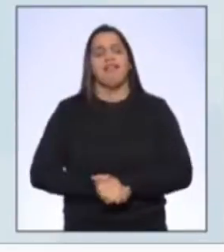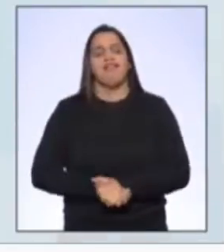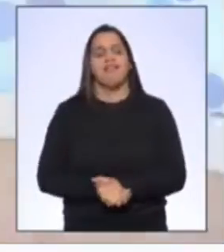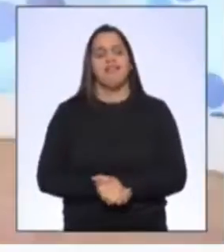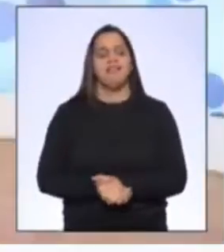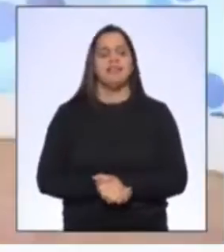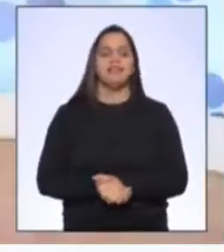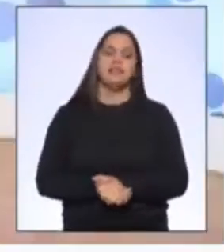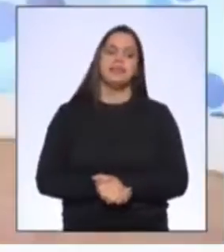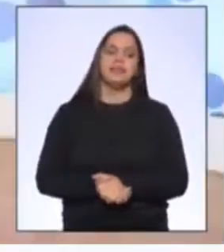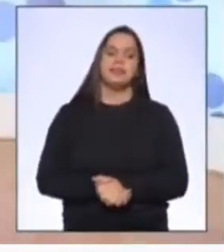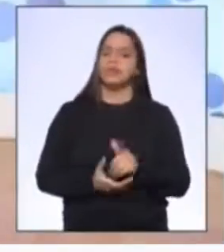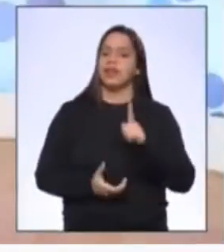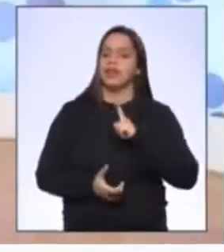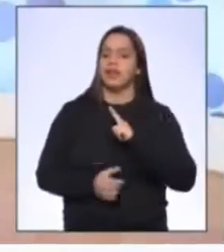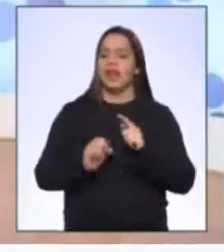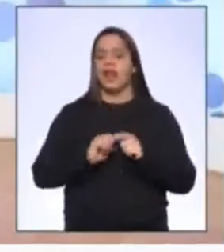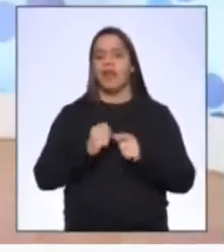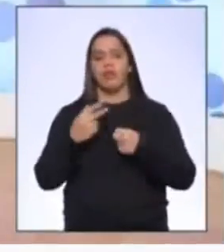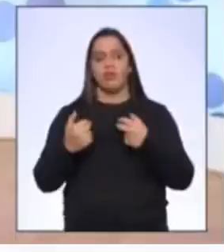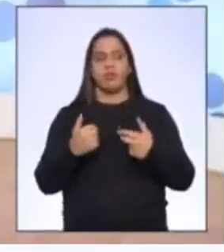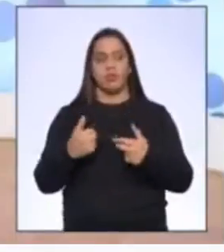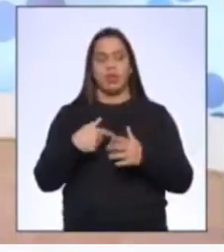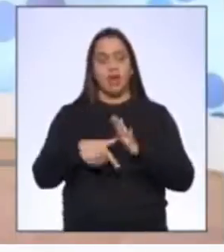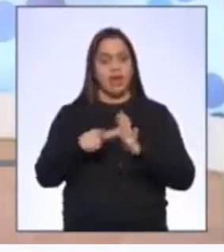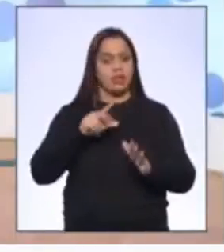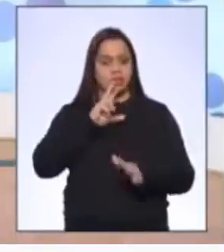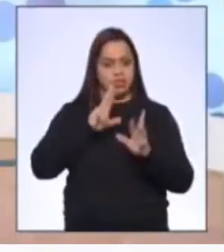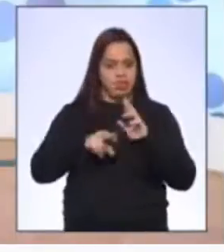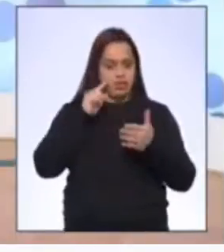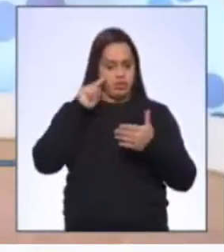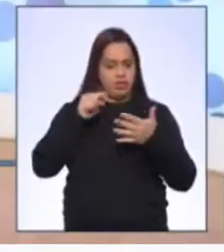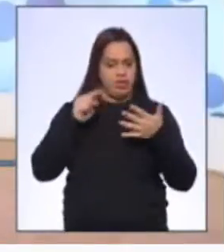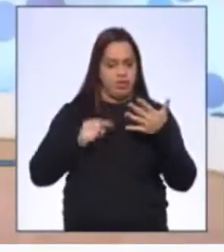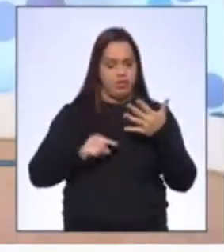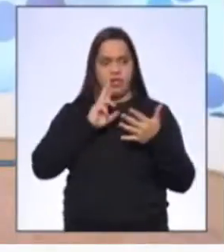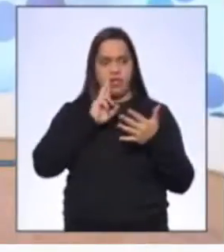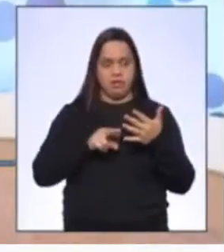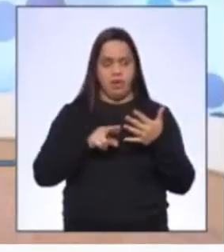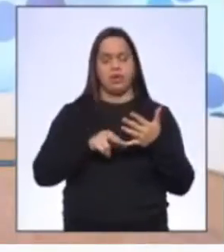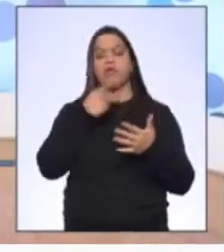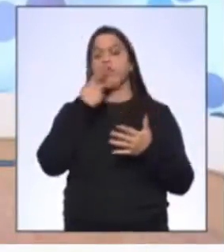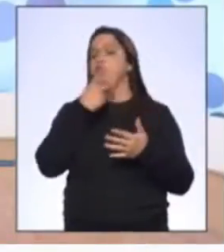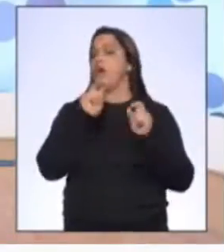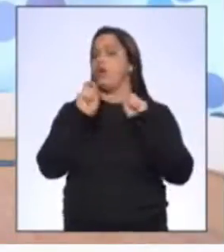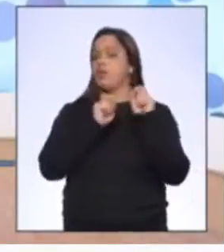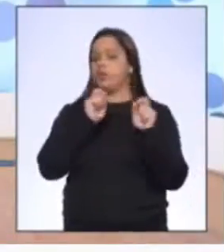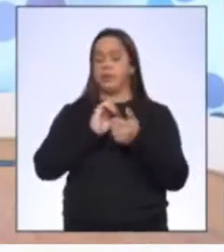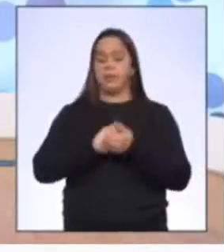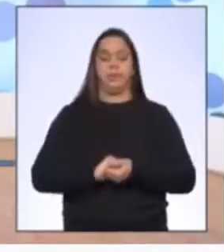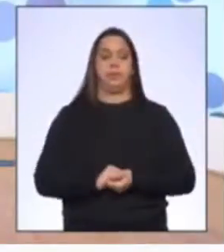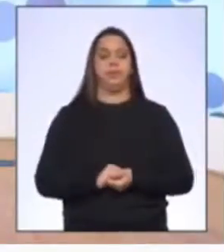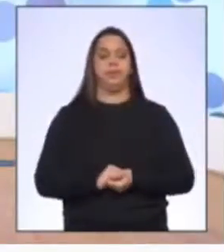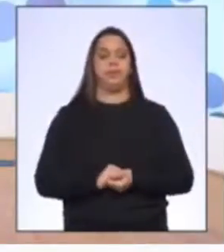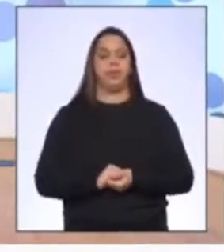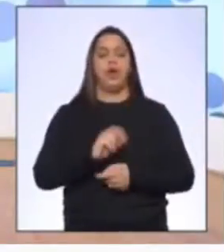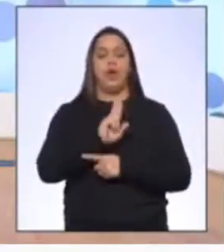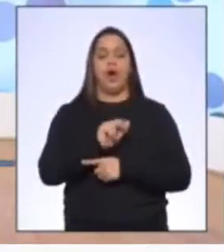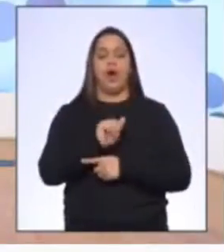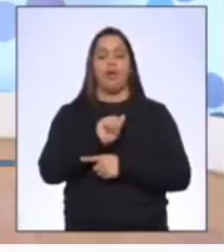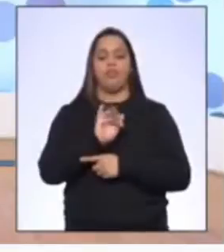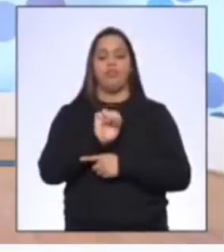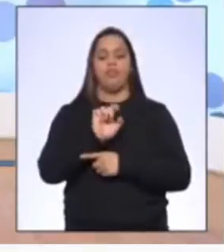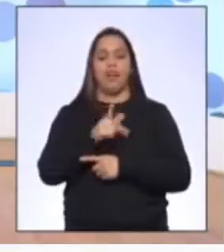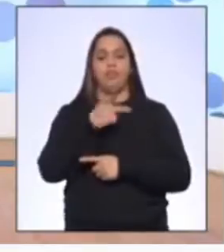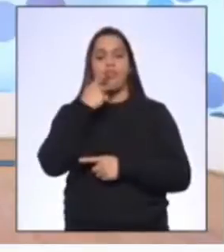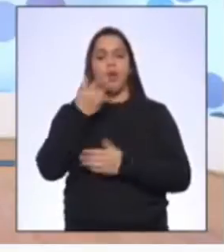e eu tenho algumas coisas aqui para falar antes de responder antes antes de aparecer a resposta a o rafael